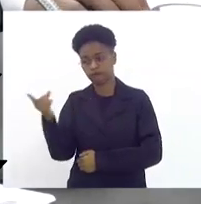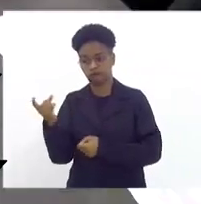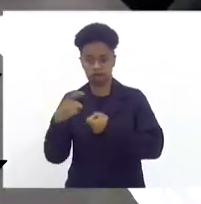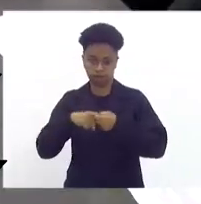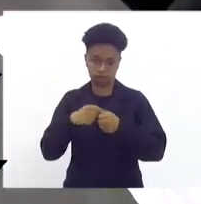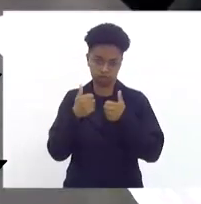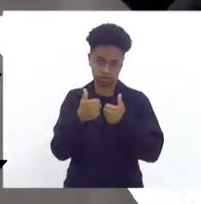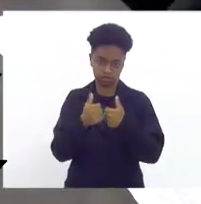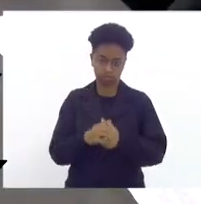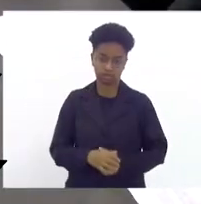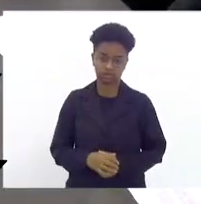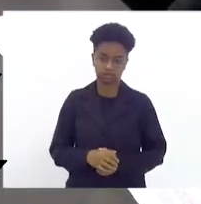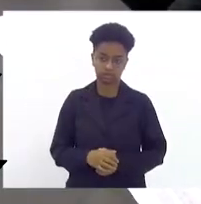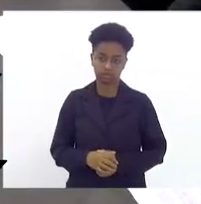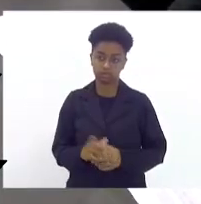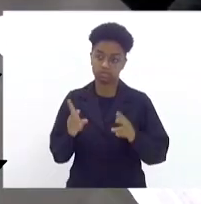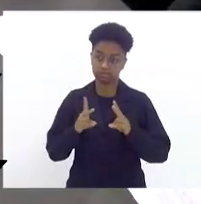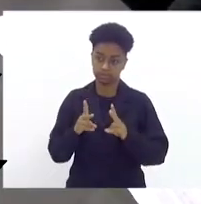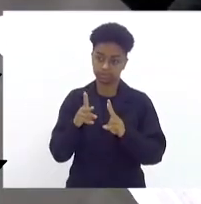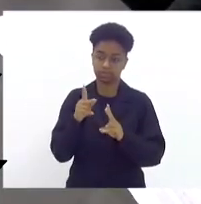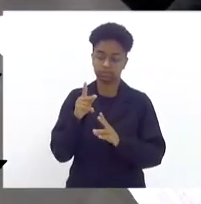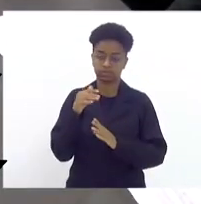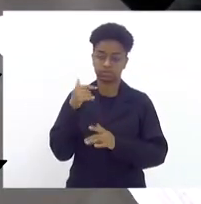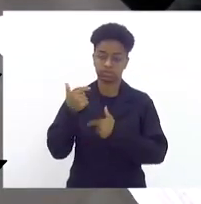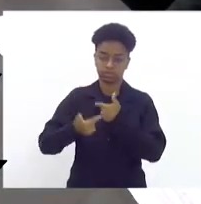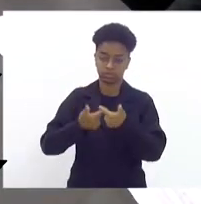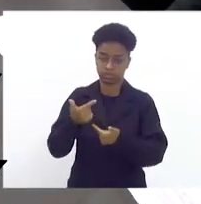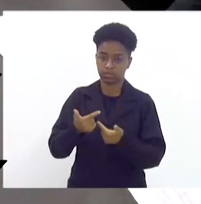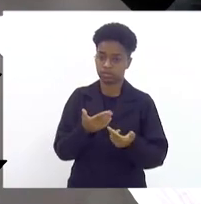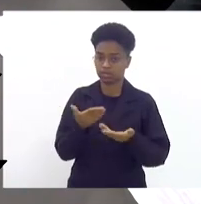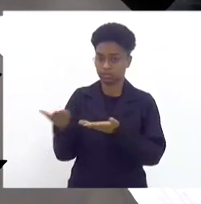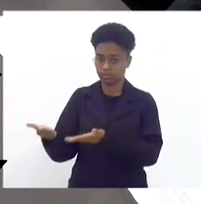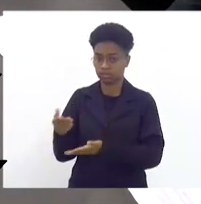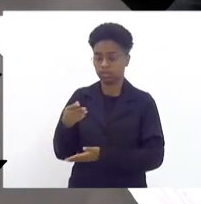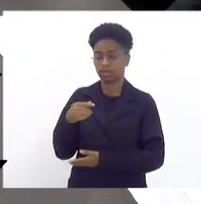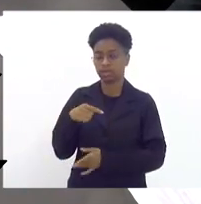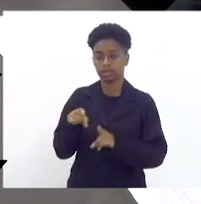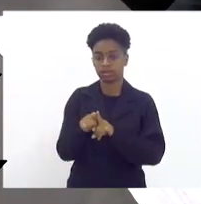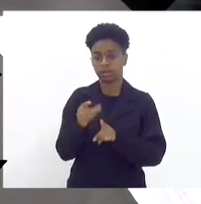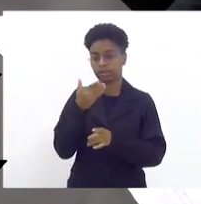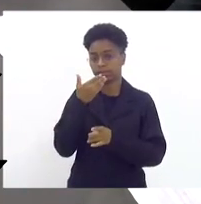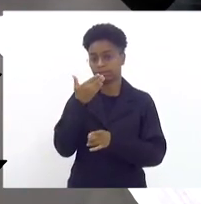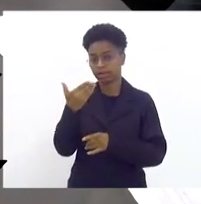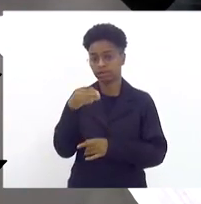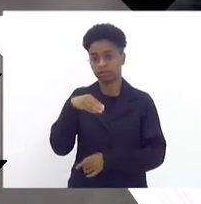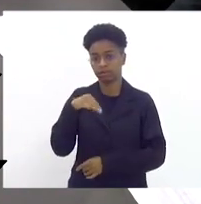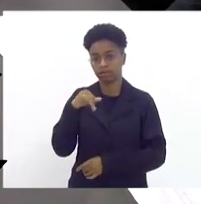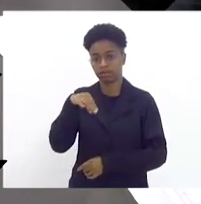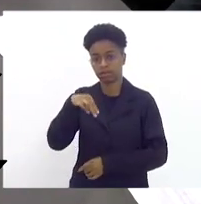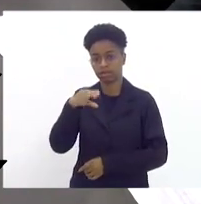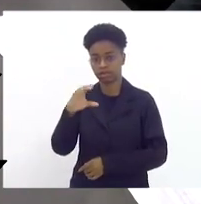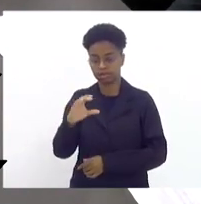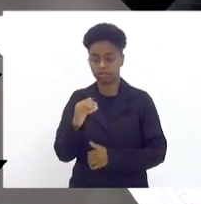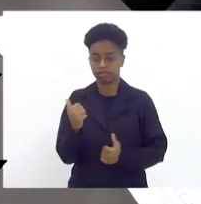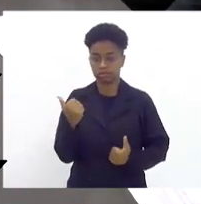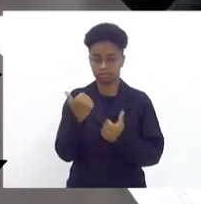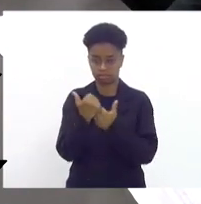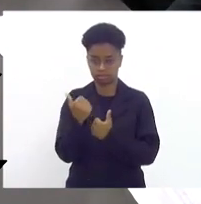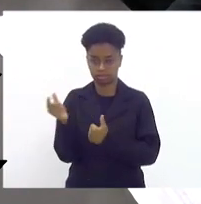Serginho. Passam os trabalhos à presidência do deputado doutor Serginho e convoco o deputado Mink para assumir a titularidade da CCJ.